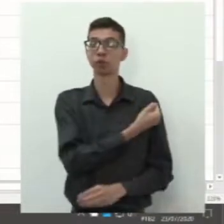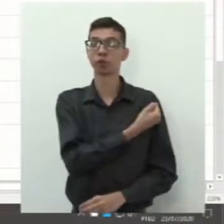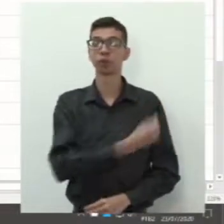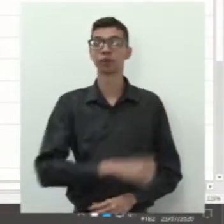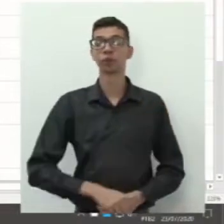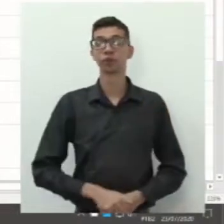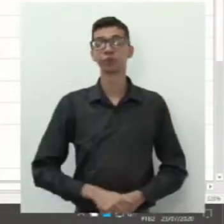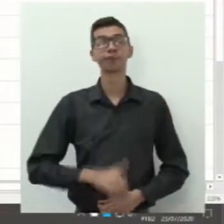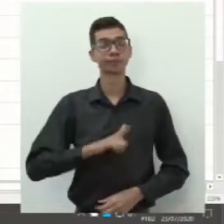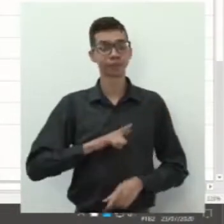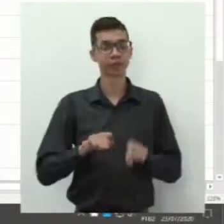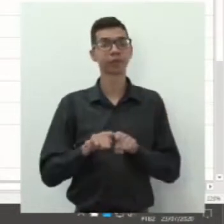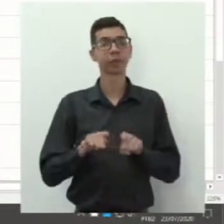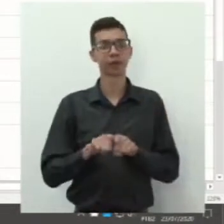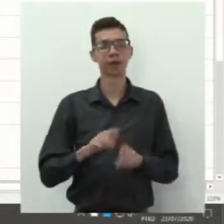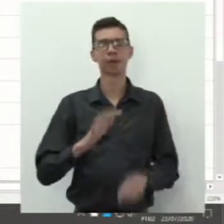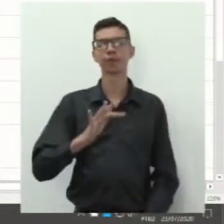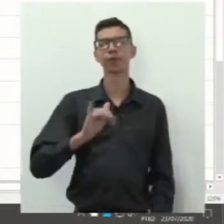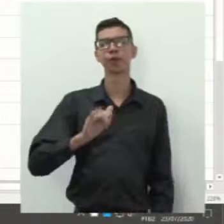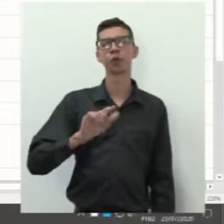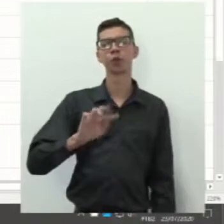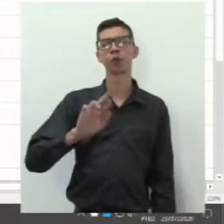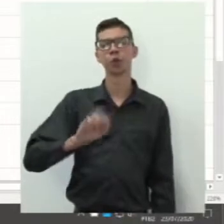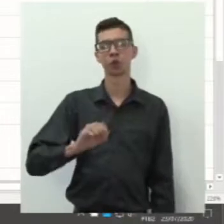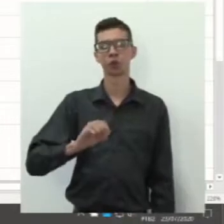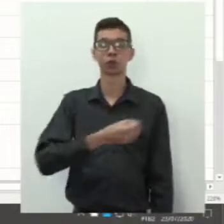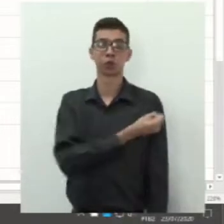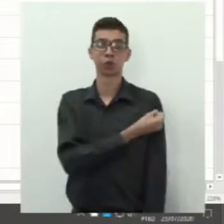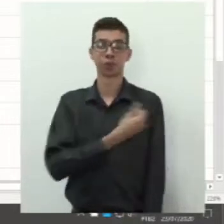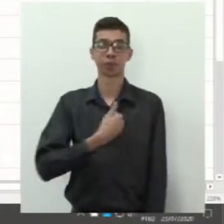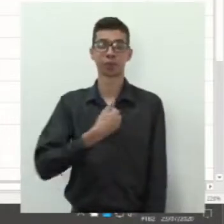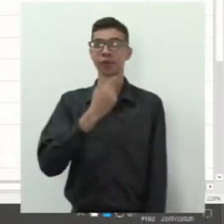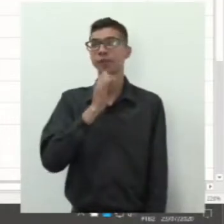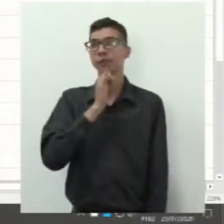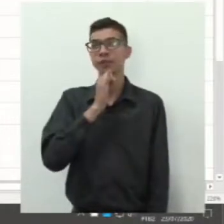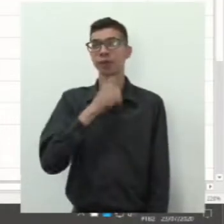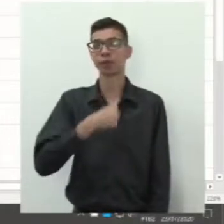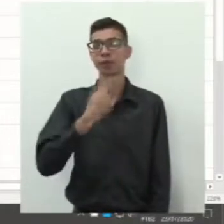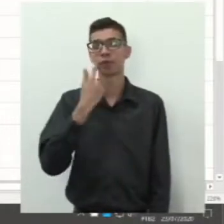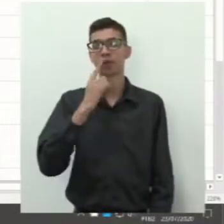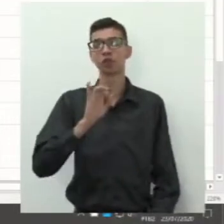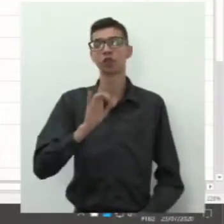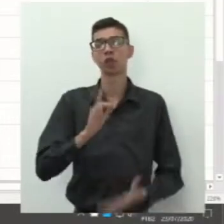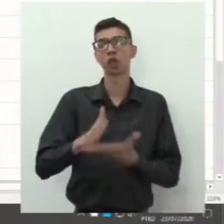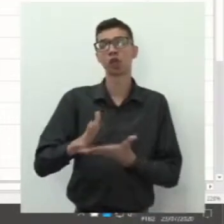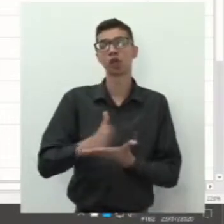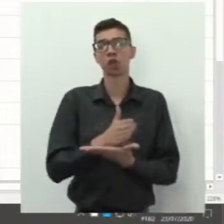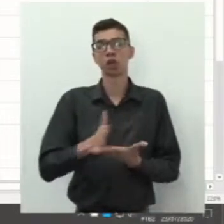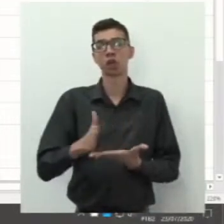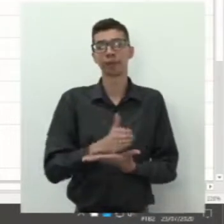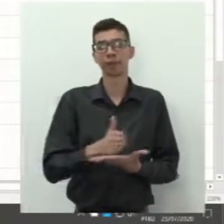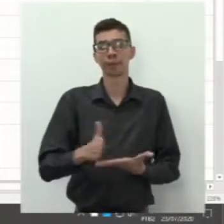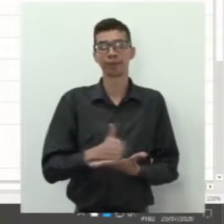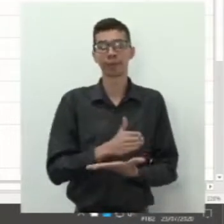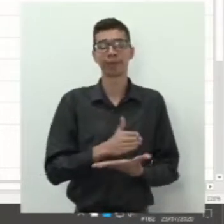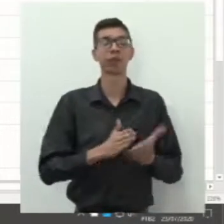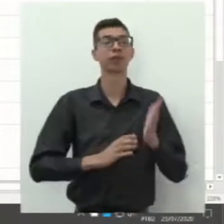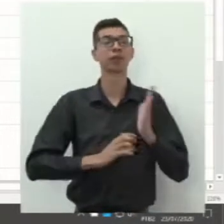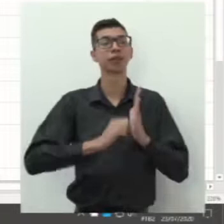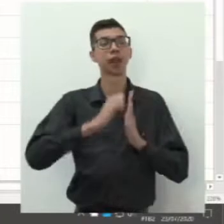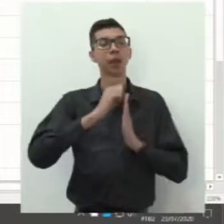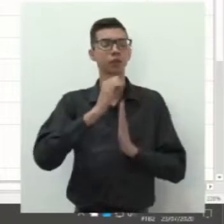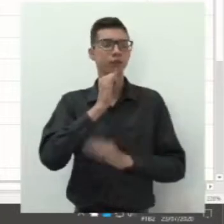de número. E aí, olha que interessante. Eu quero filtrar dados, ó, é maior do que, por